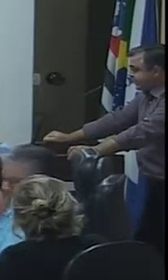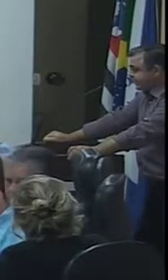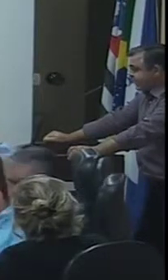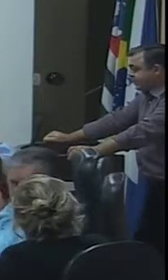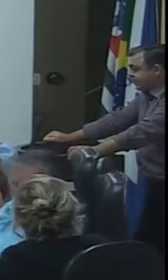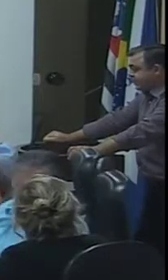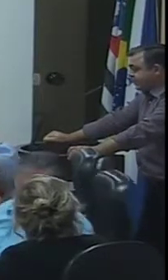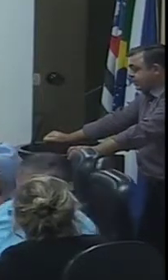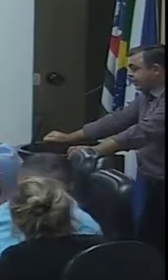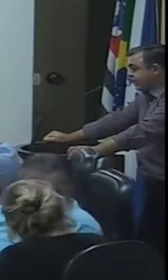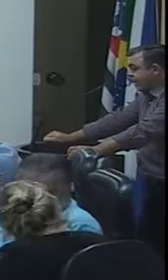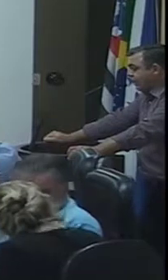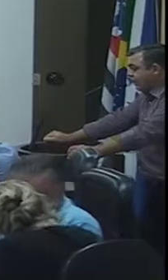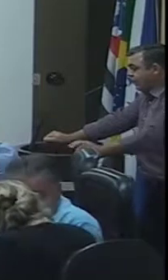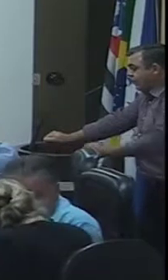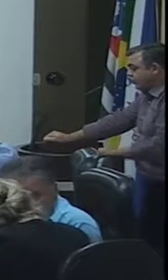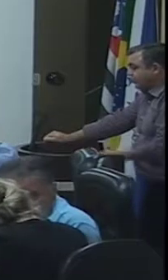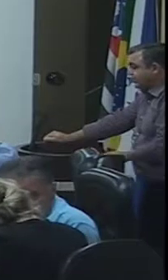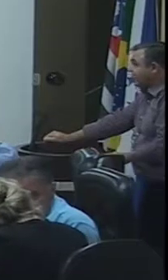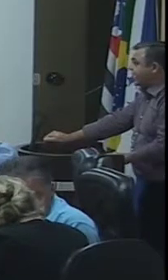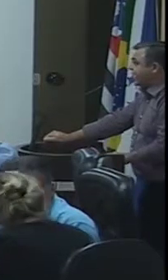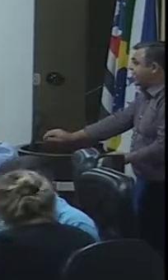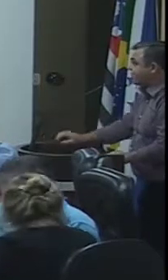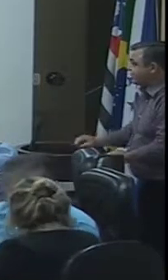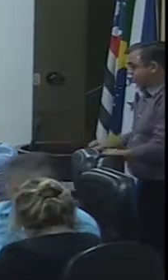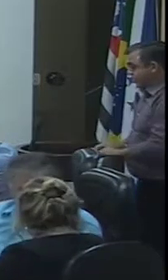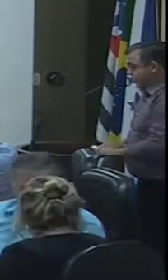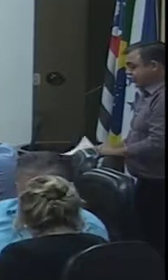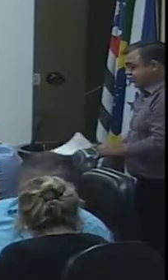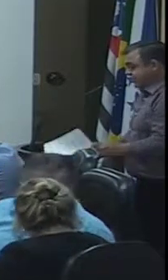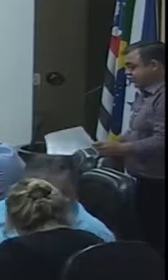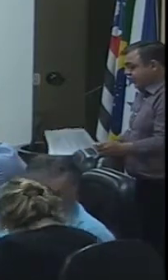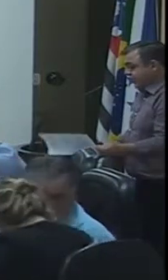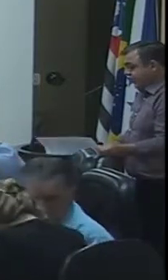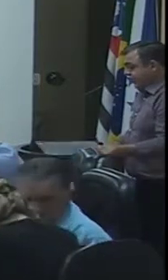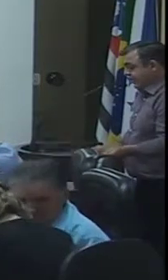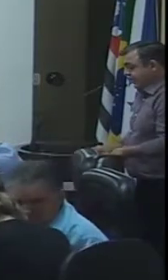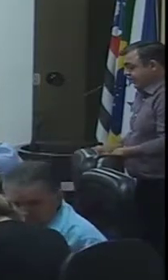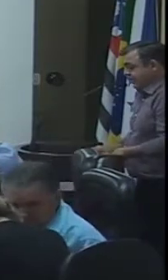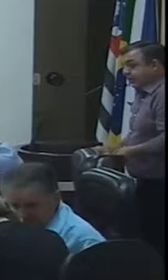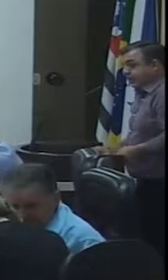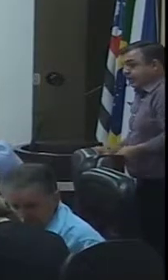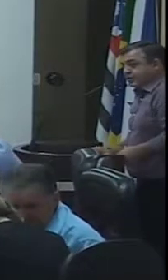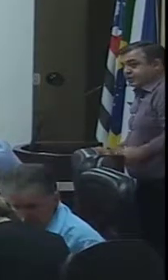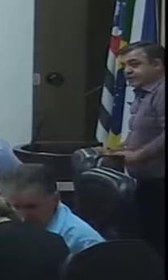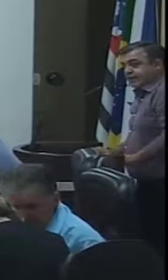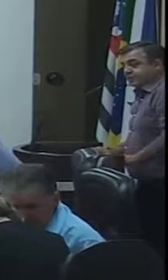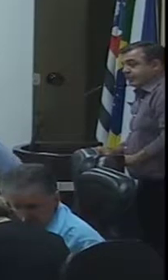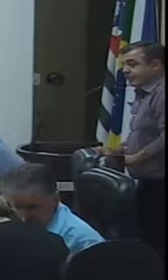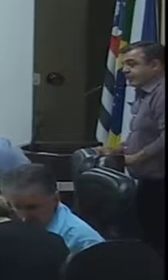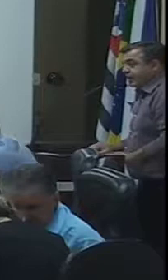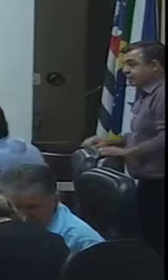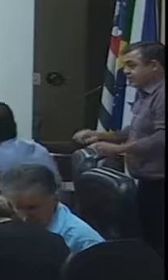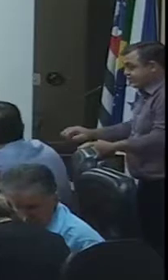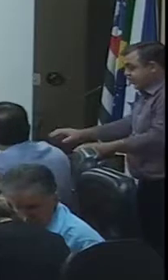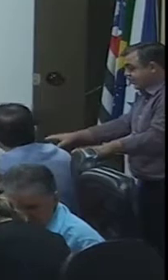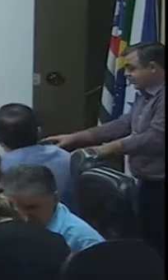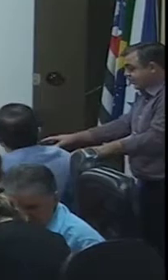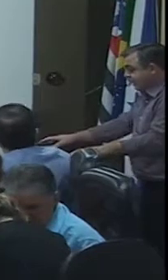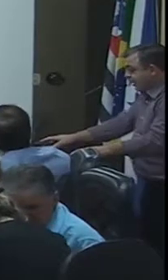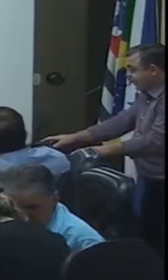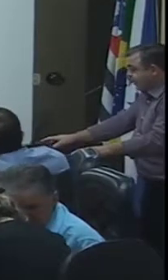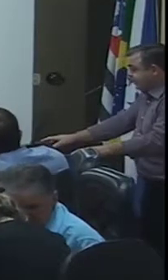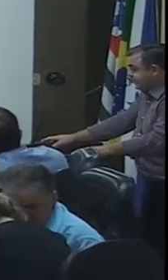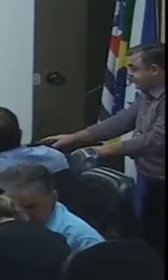rua 17 do bairro do Alto dos Laranjais, no município de Limeira. Quero registrar, primeiramente,